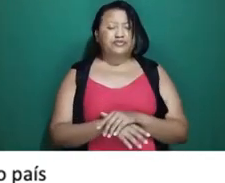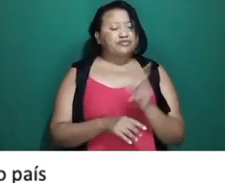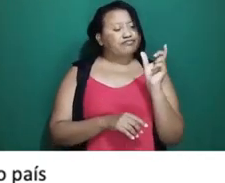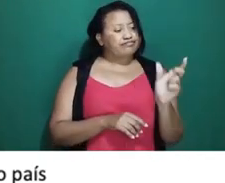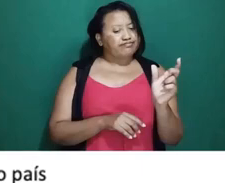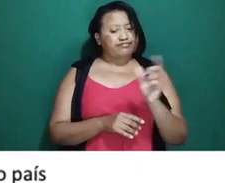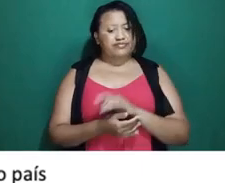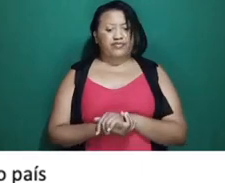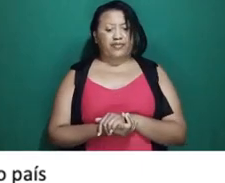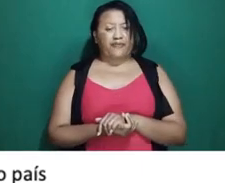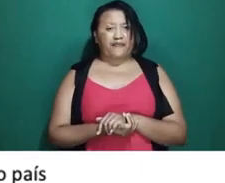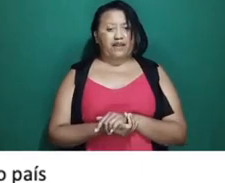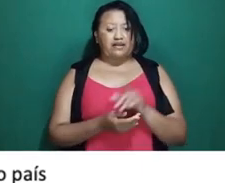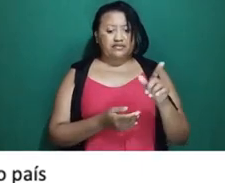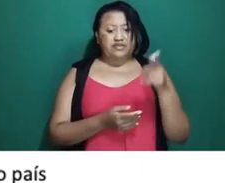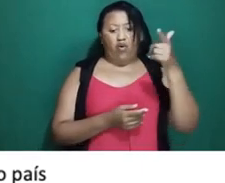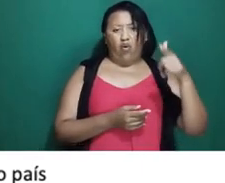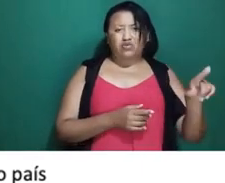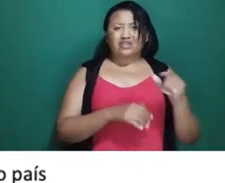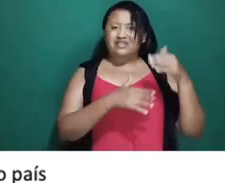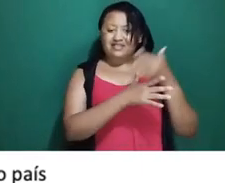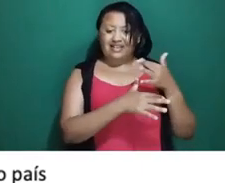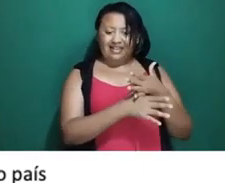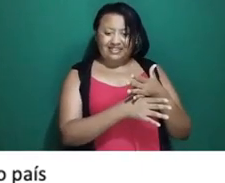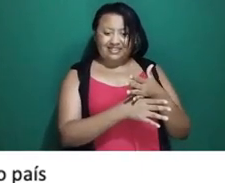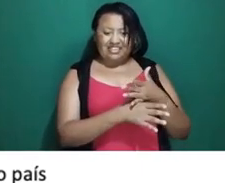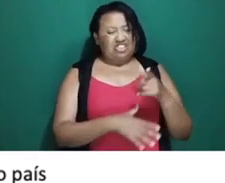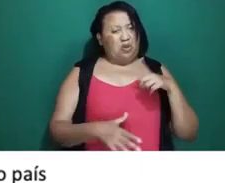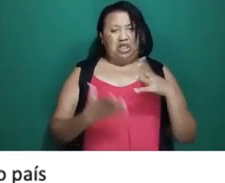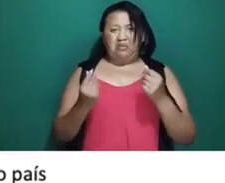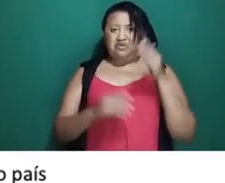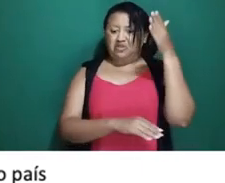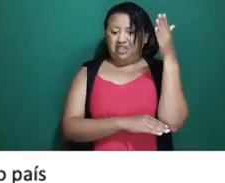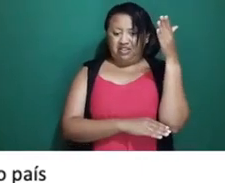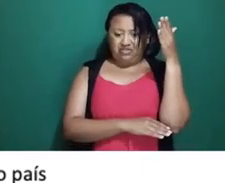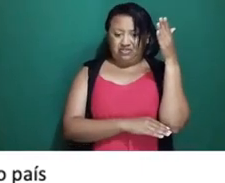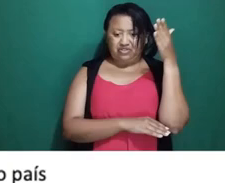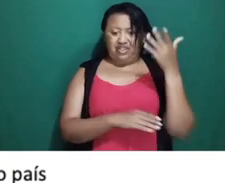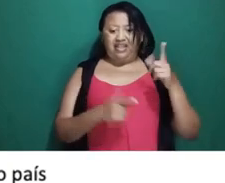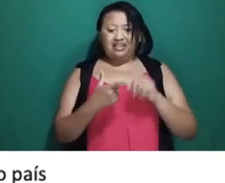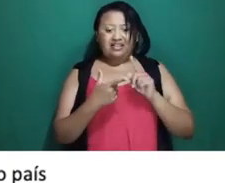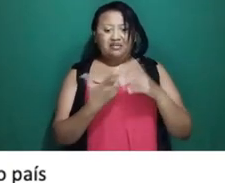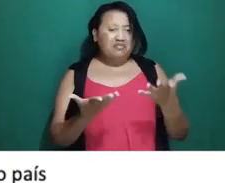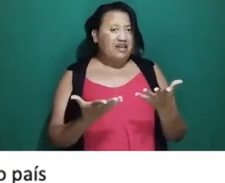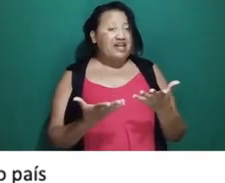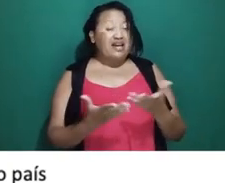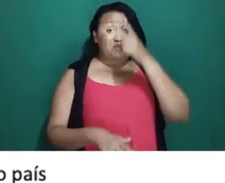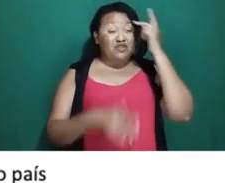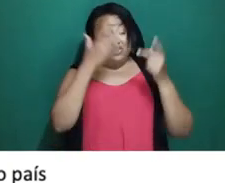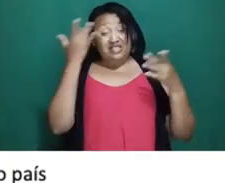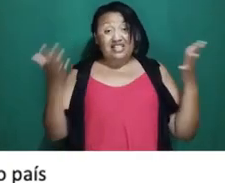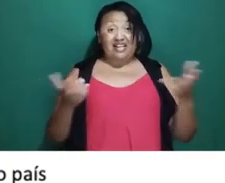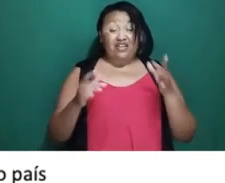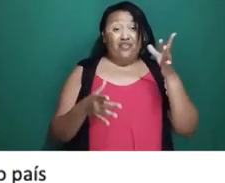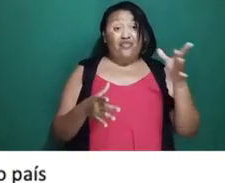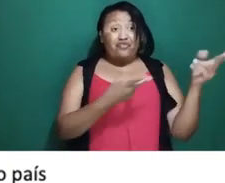né era outra Gramado ainda assim tantos hotéis eu apelo turístico indelével que o município